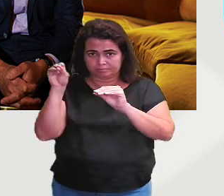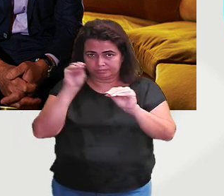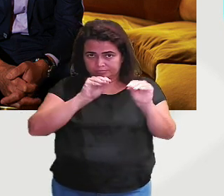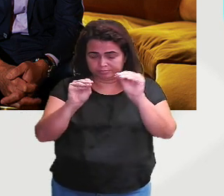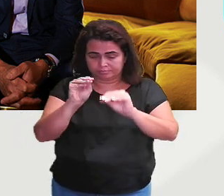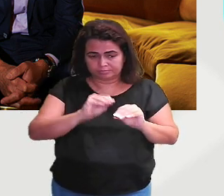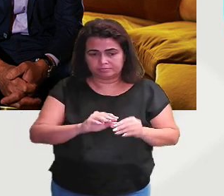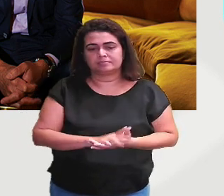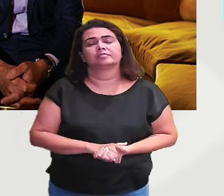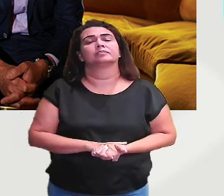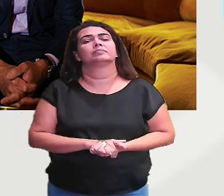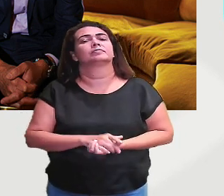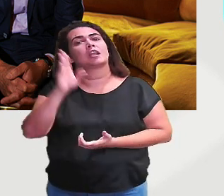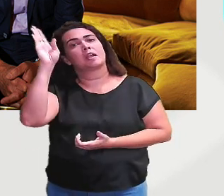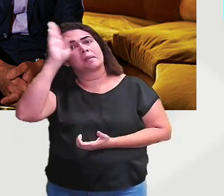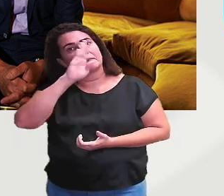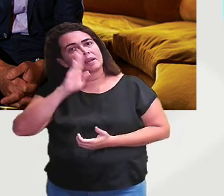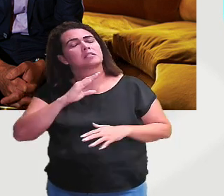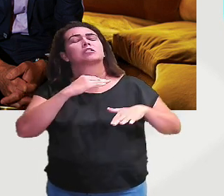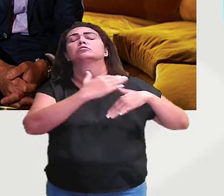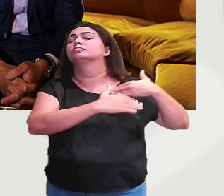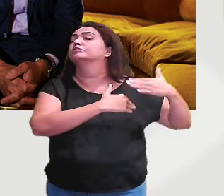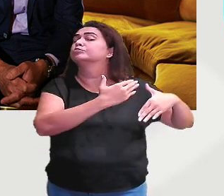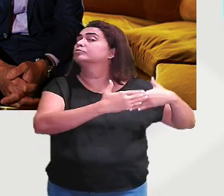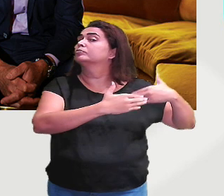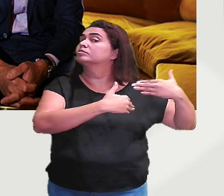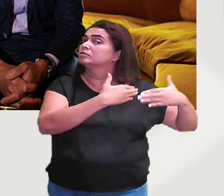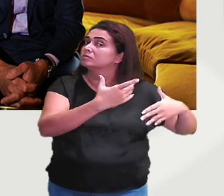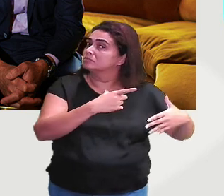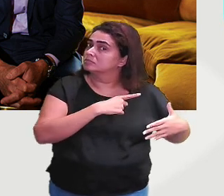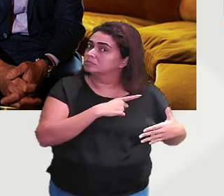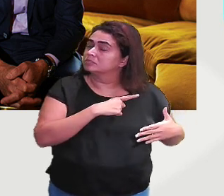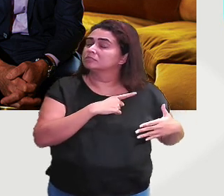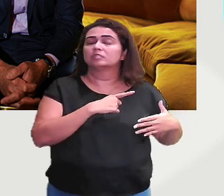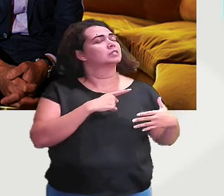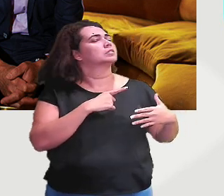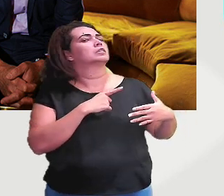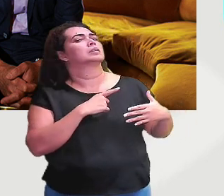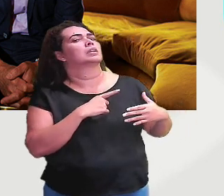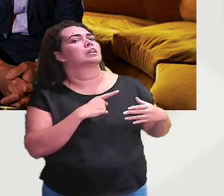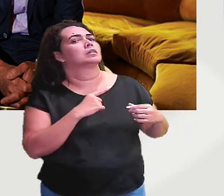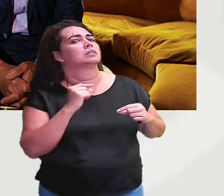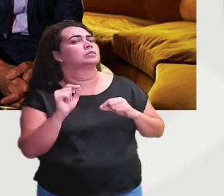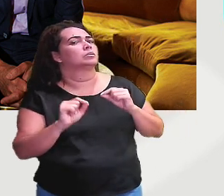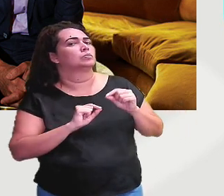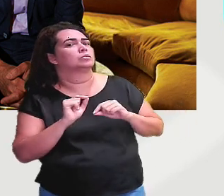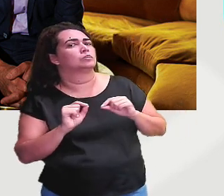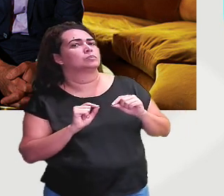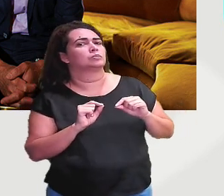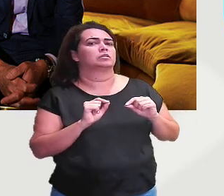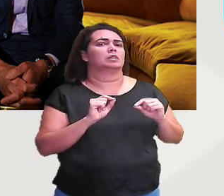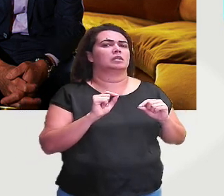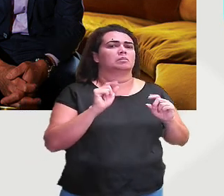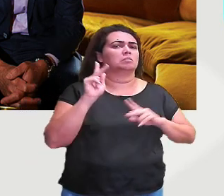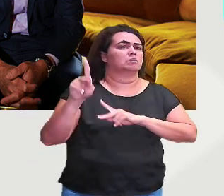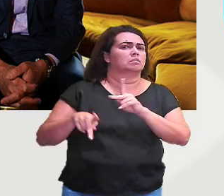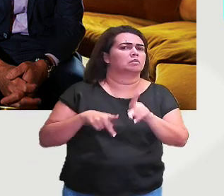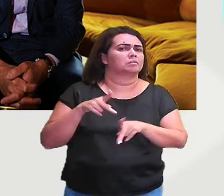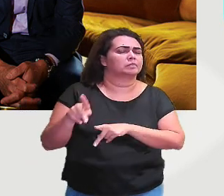Sul. O Brasil, com potencial de crescimento, as grandes reformas estavam sendo feitas, né? Crescimento da renda da